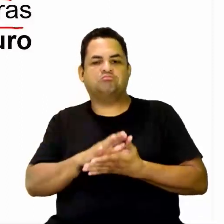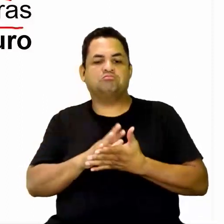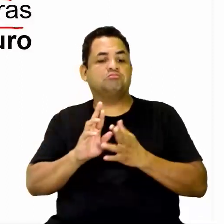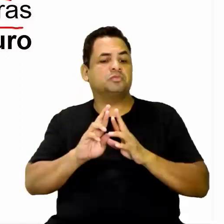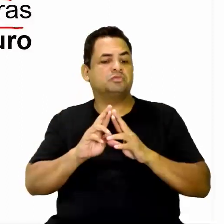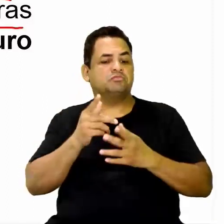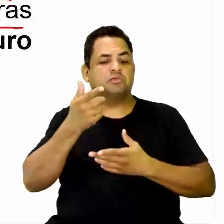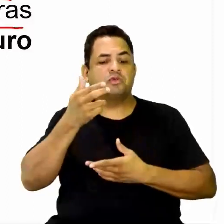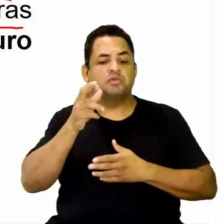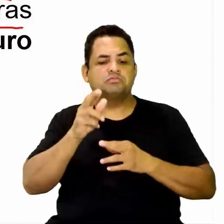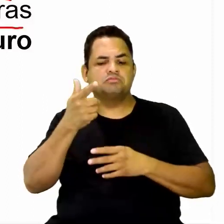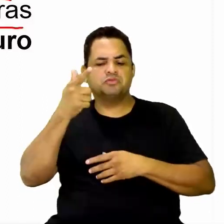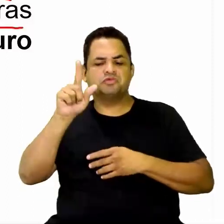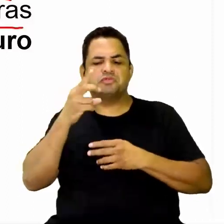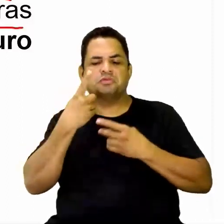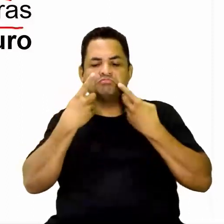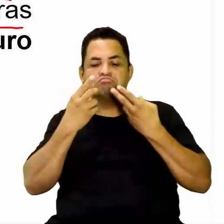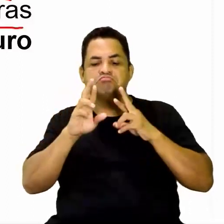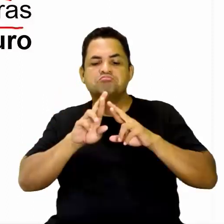diferencia, não sabe